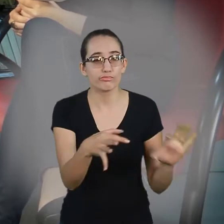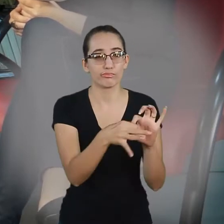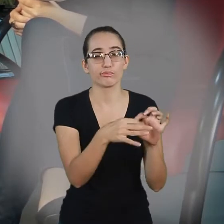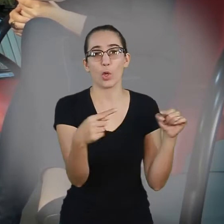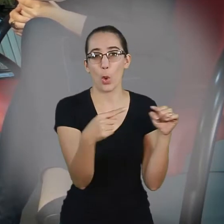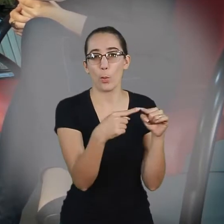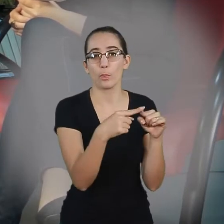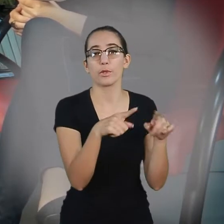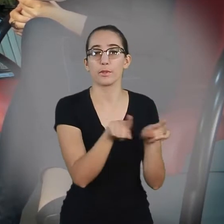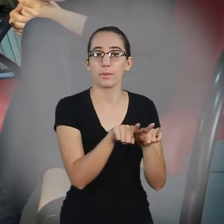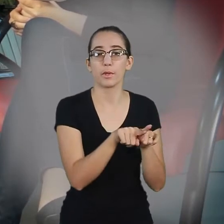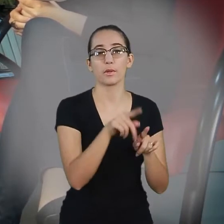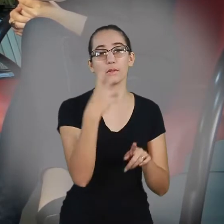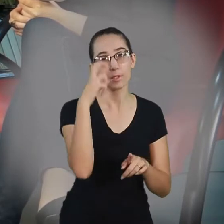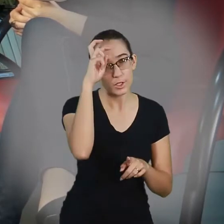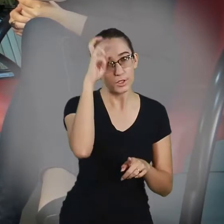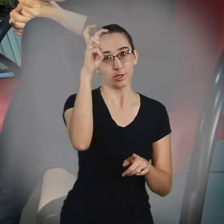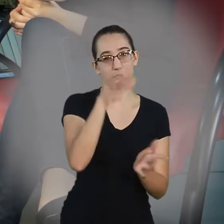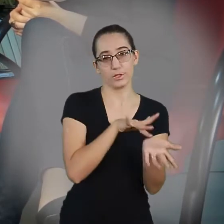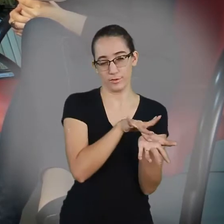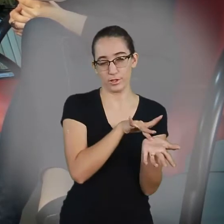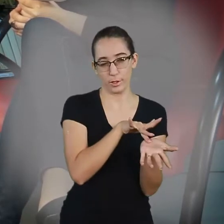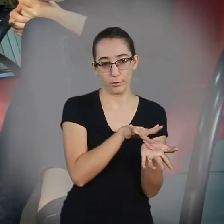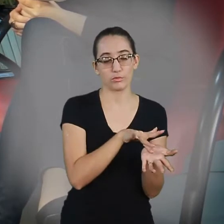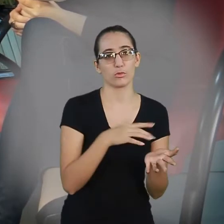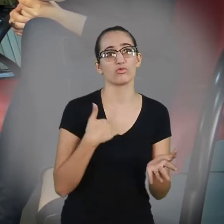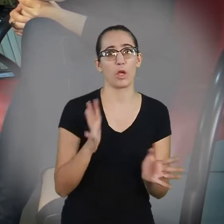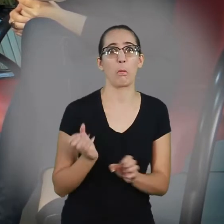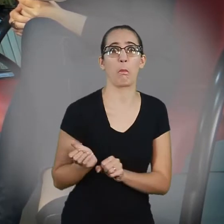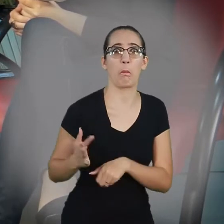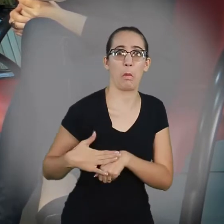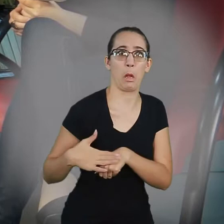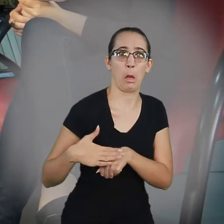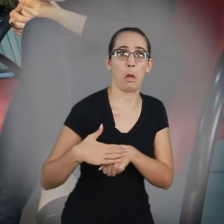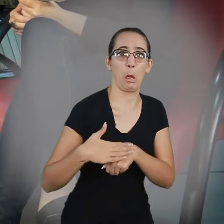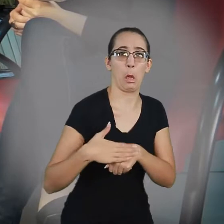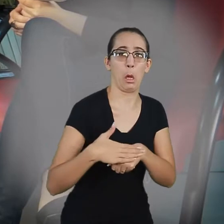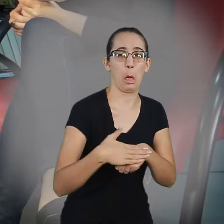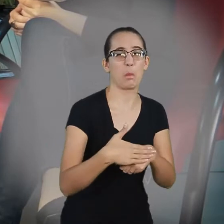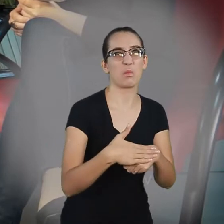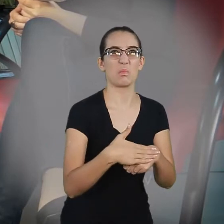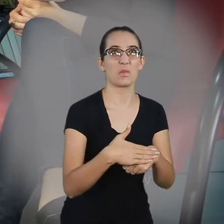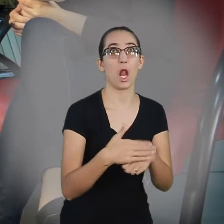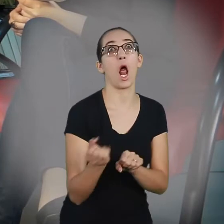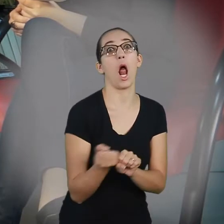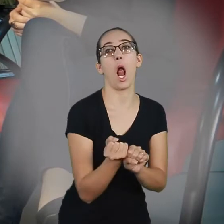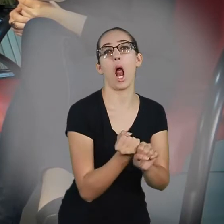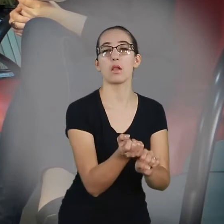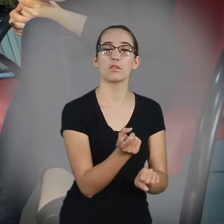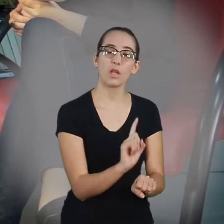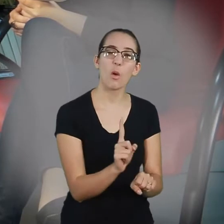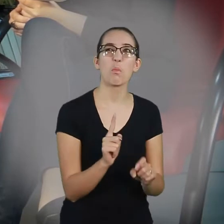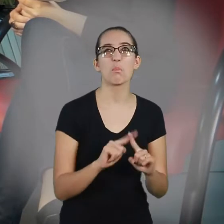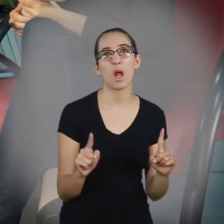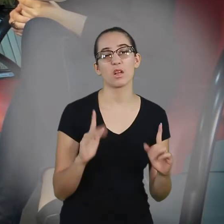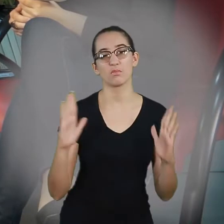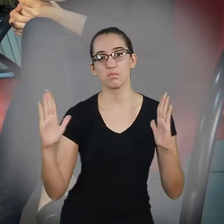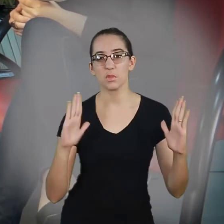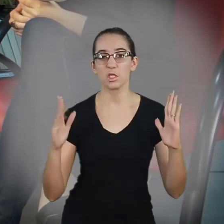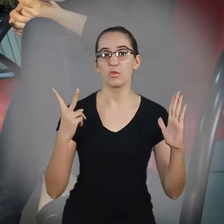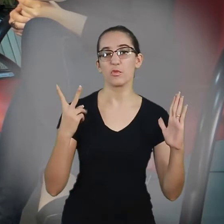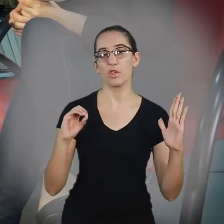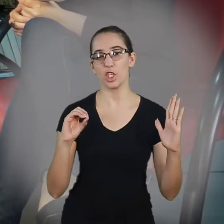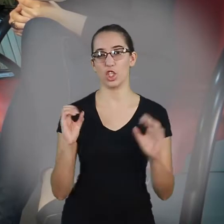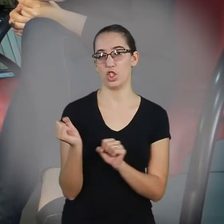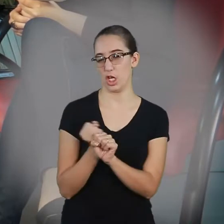de inteligência artificial há um longo tempo já, não tão longo assim, menos de 20